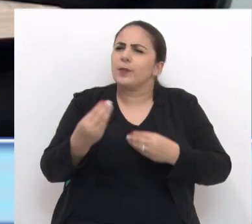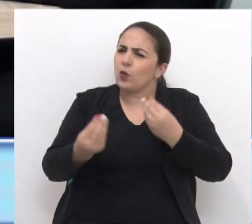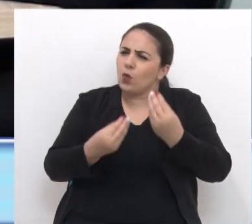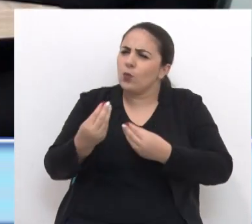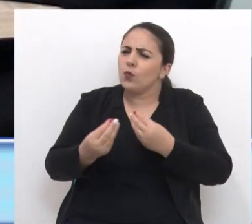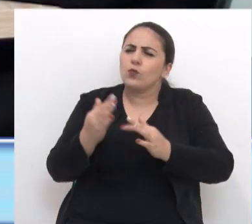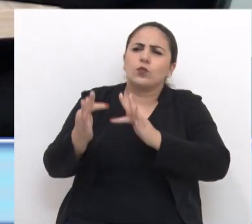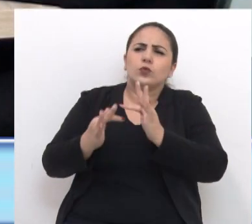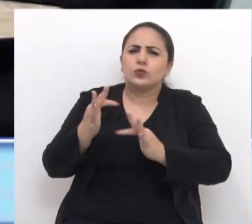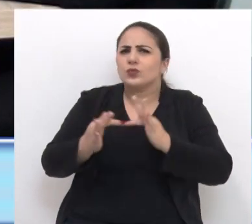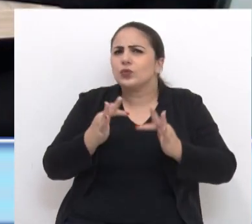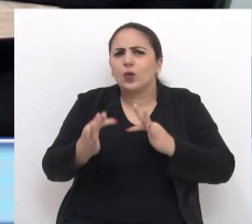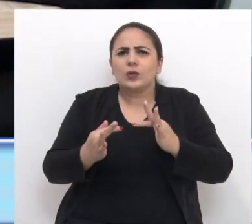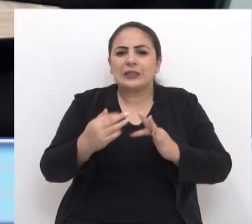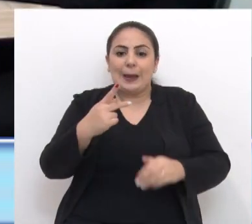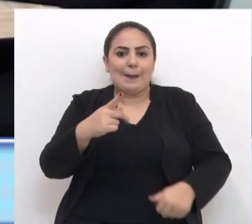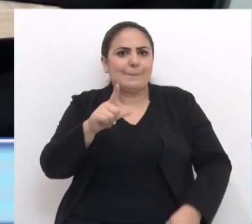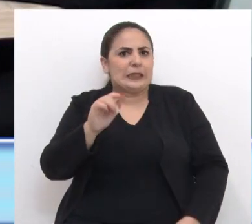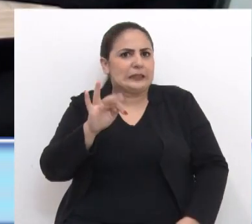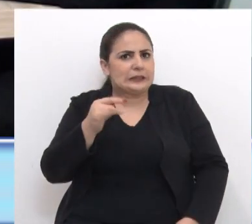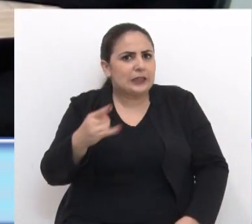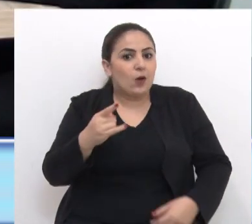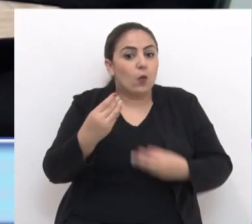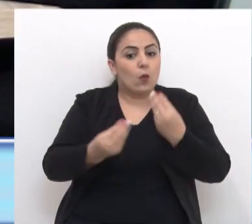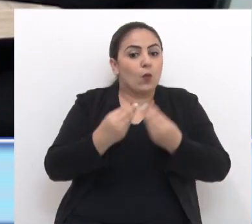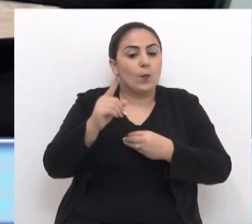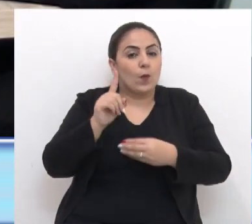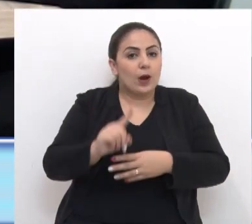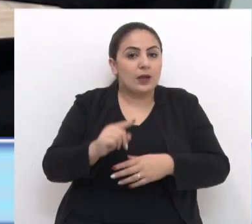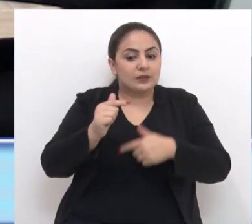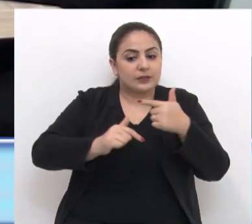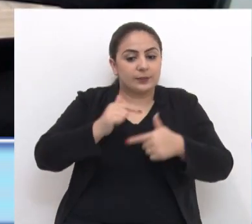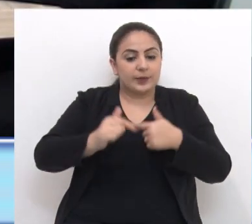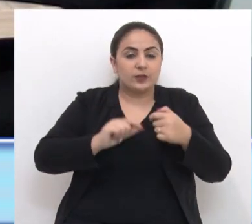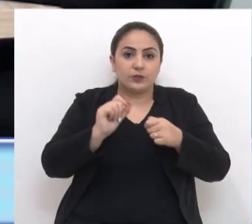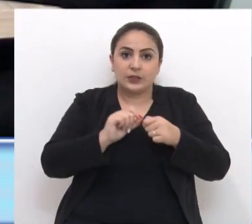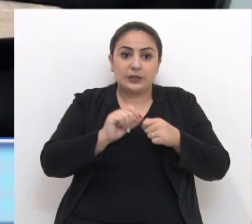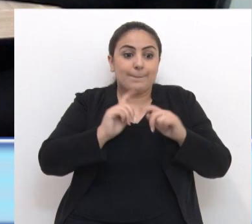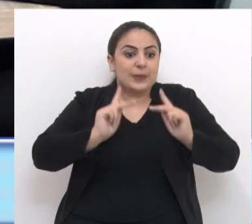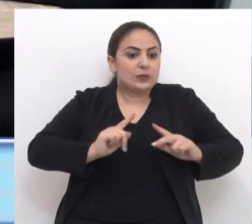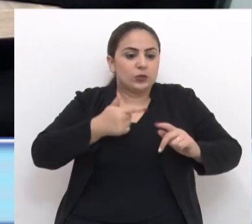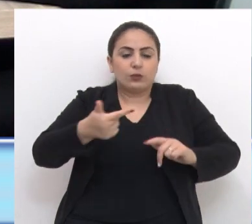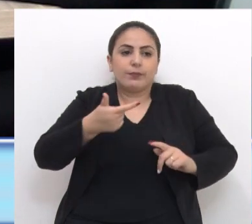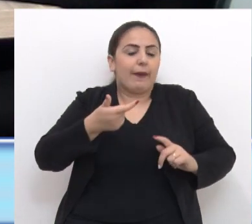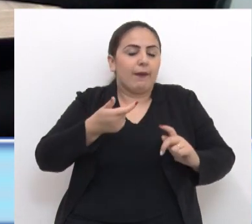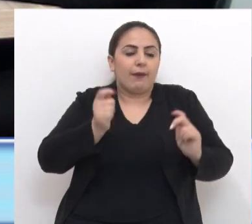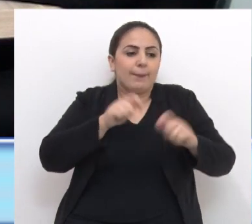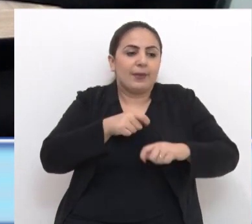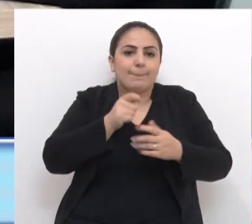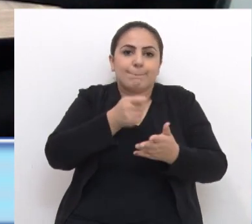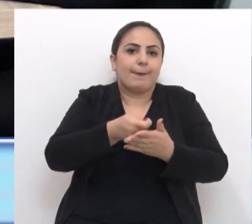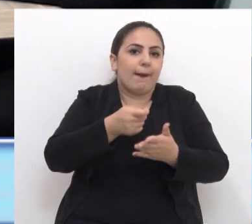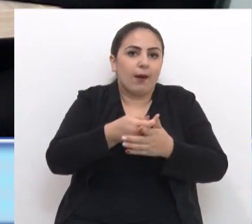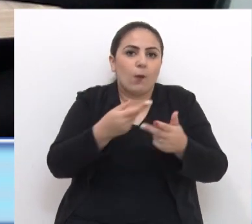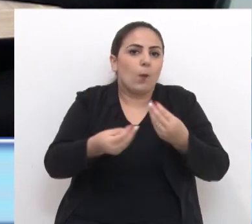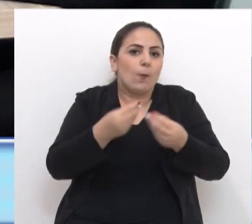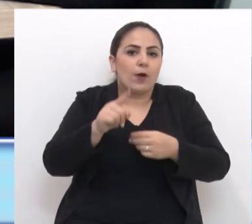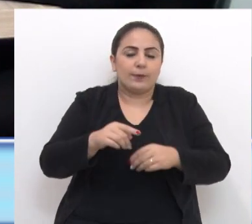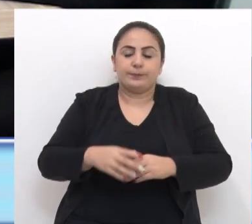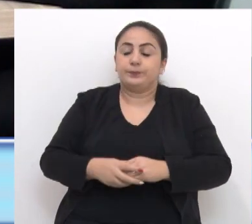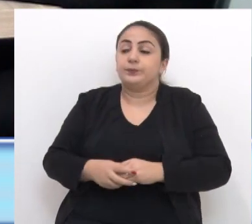Como é que funciona esses plantões, né? Que trabalho vocês oferecem para quem não tem condições, para essas pessoas